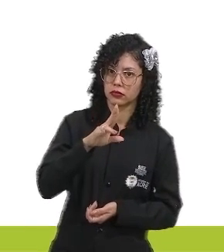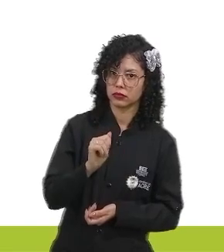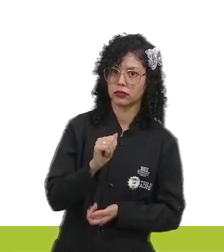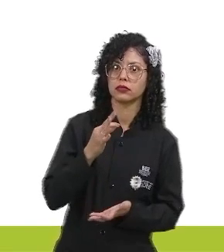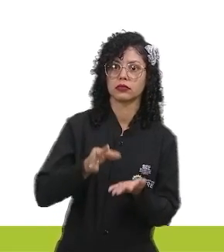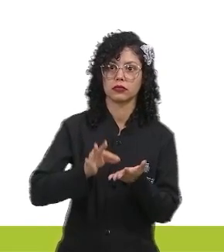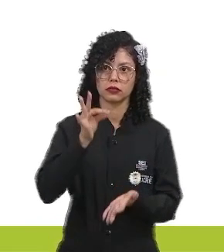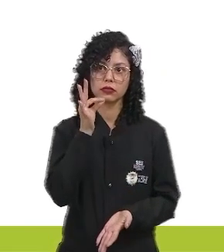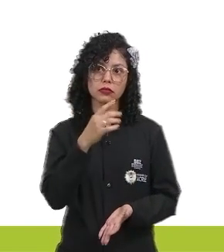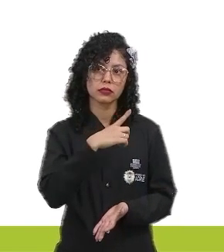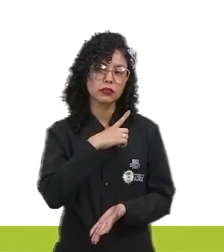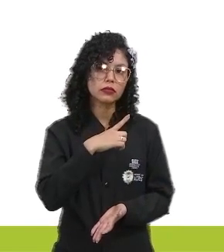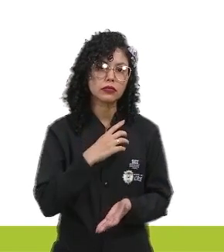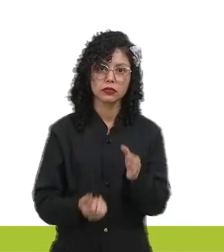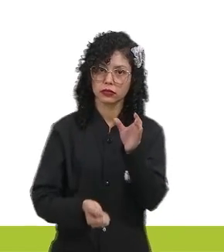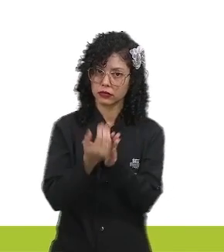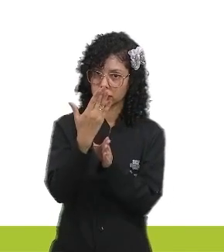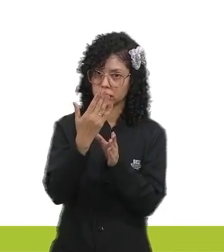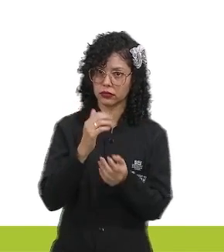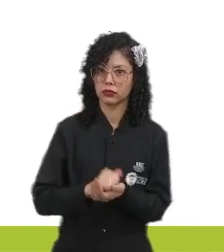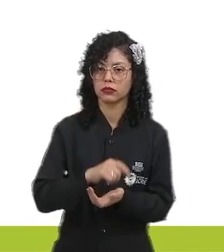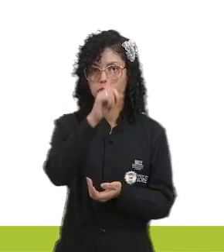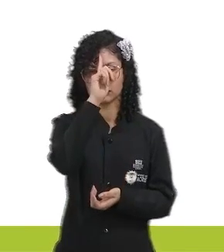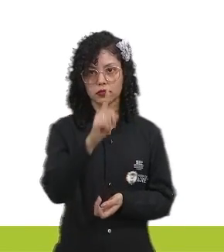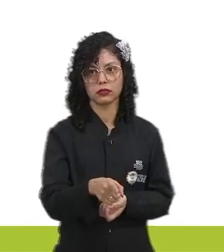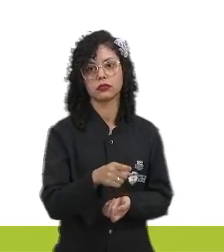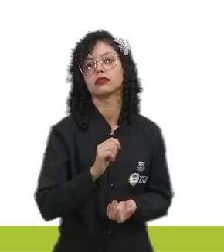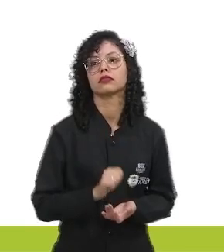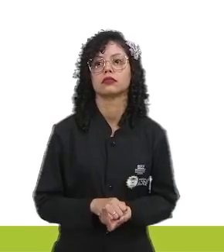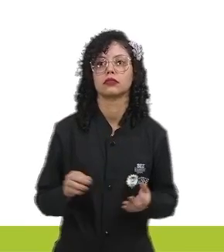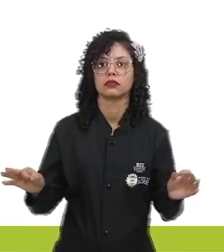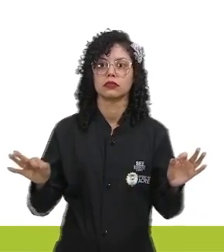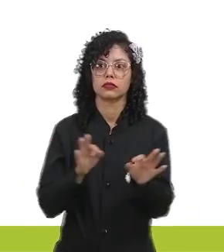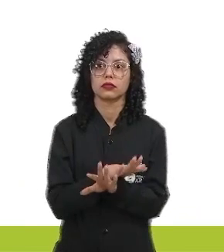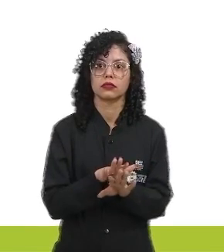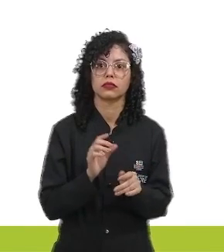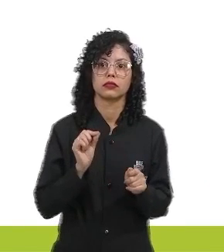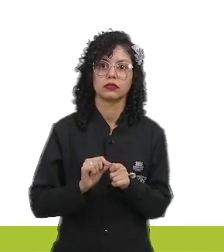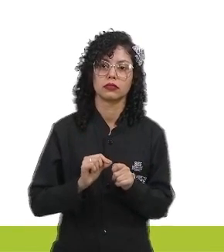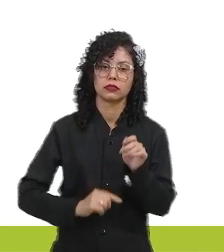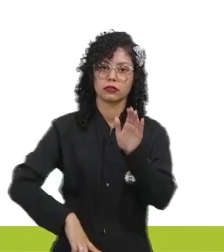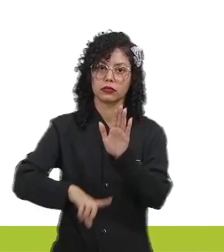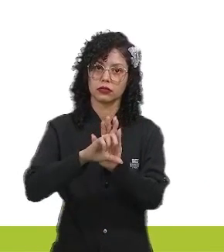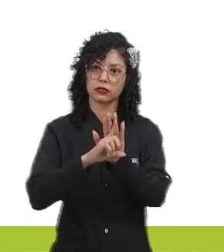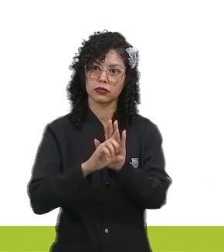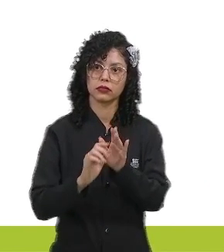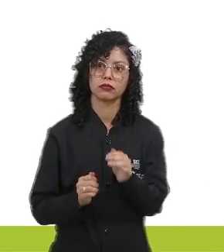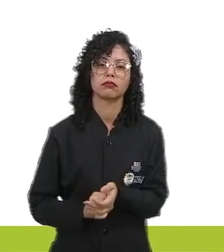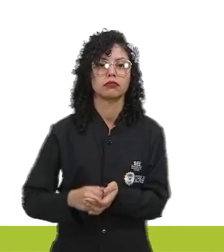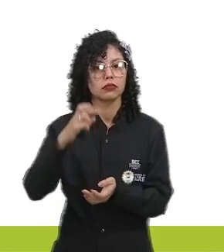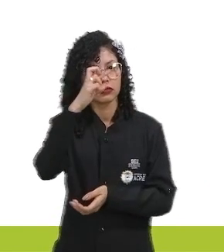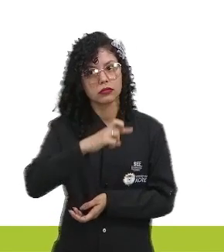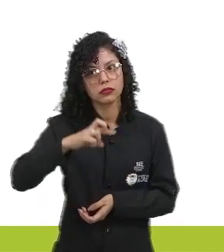café, que tinha sido criada para tomar essas decisões, vai acabar elaborando essas leis que